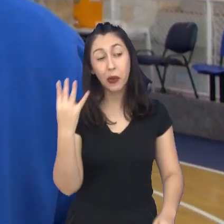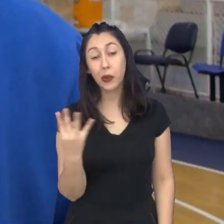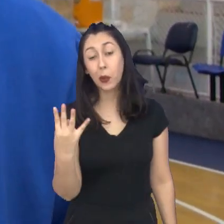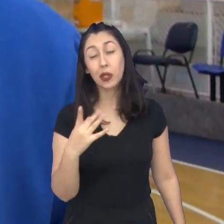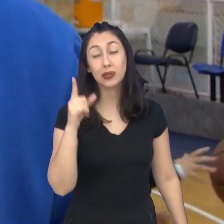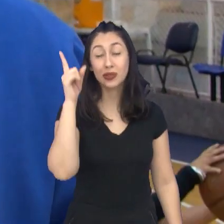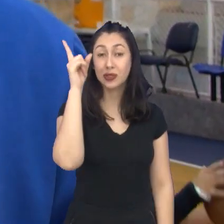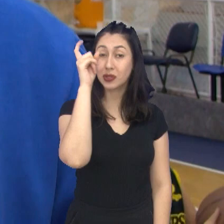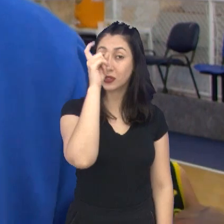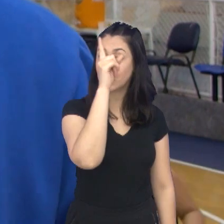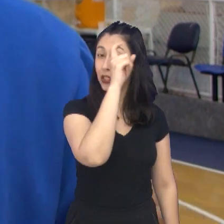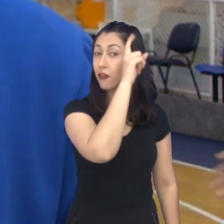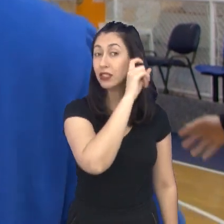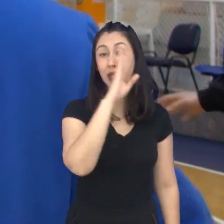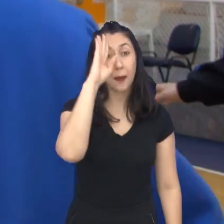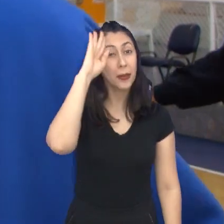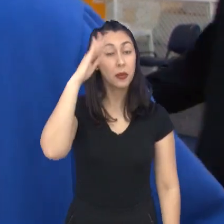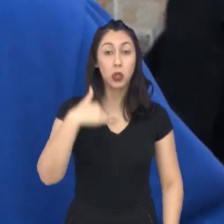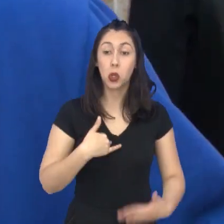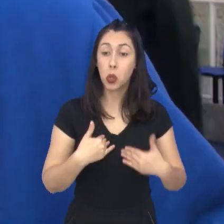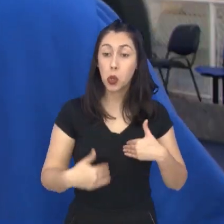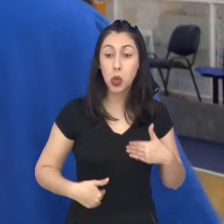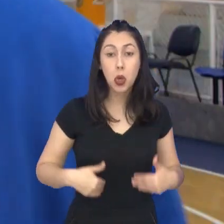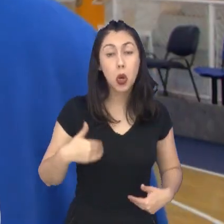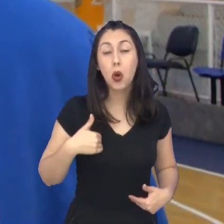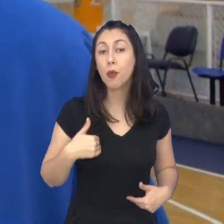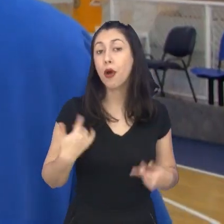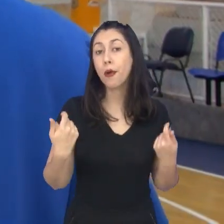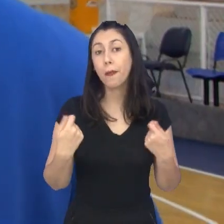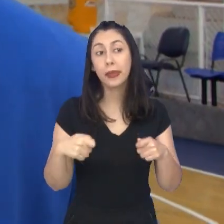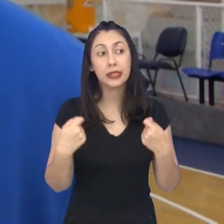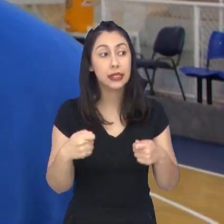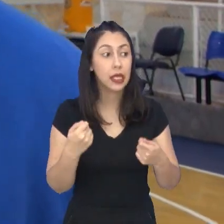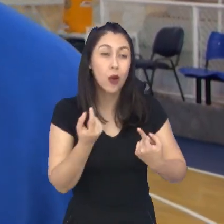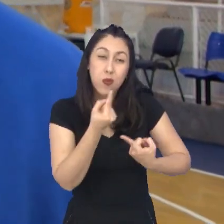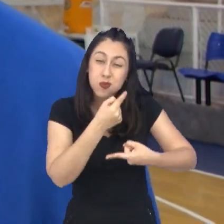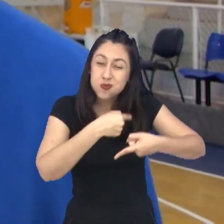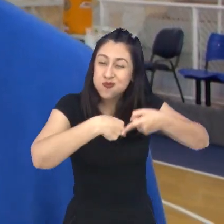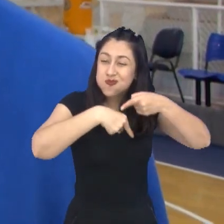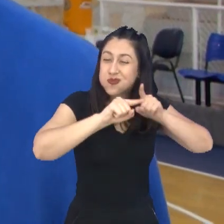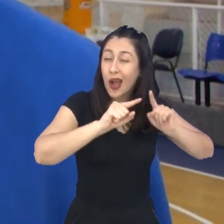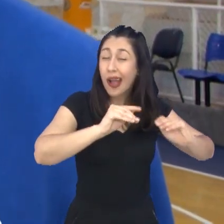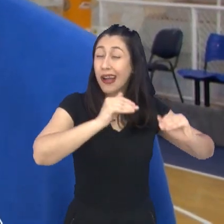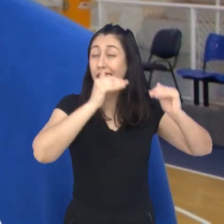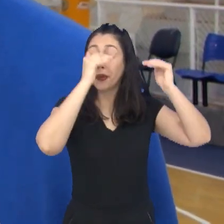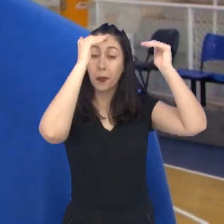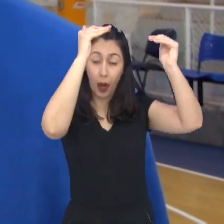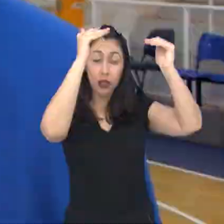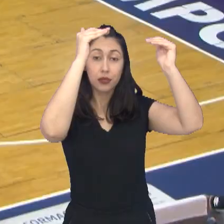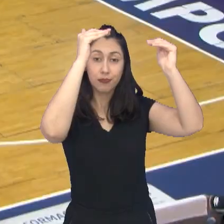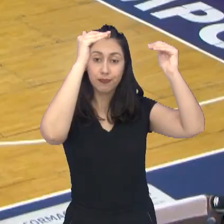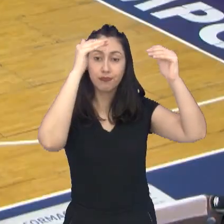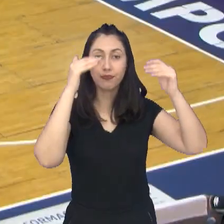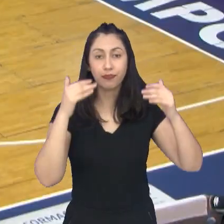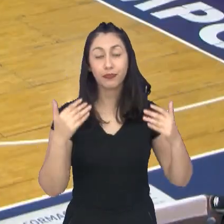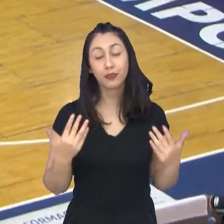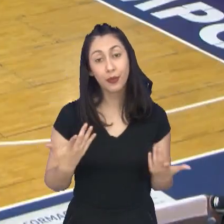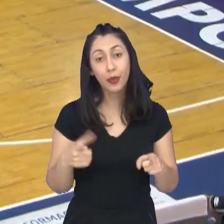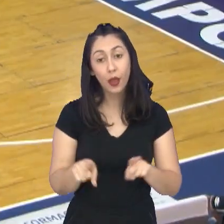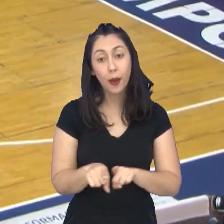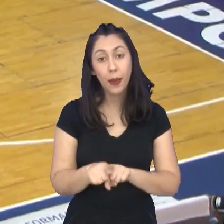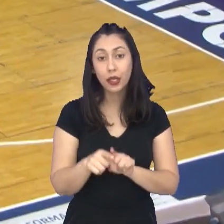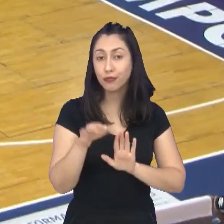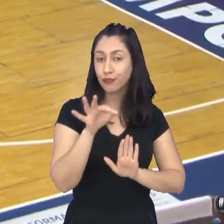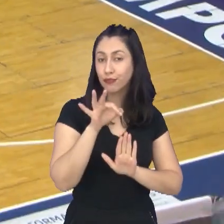complicado, principalmente a questão do aspecto físico. Ia ter que ser um jogo de uma superação sobrenatural para vencer a partida aqui. Destaques